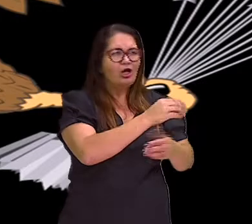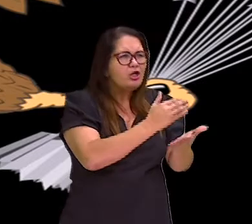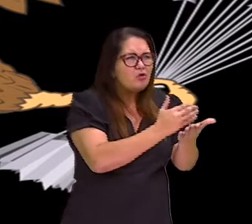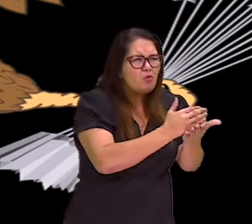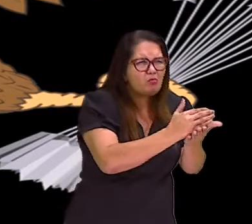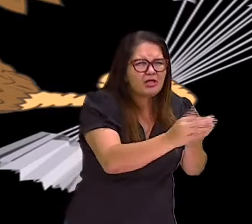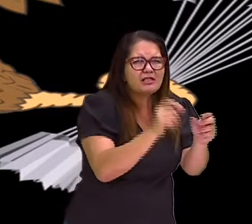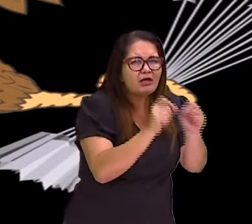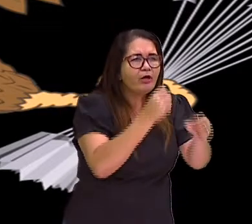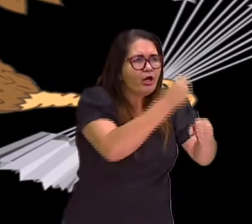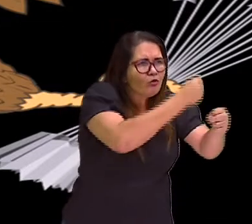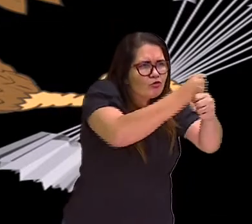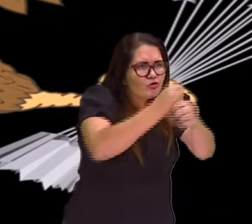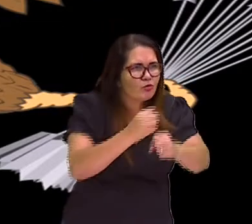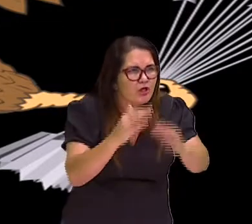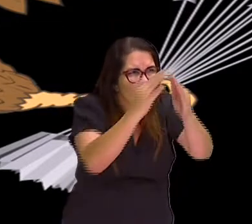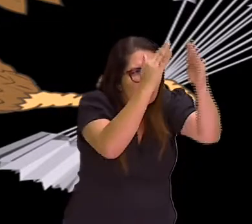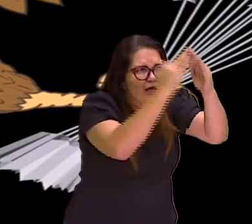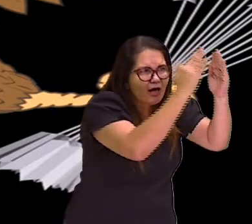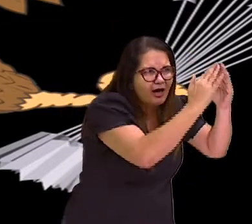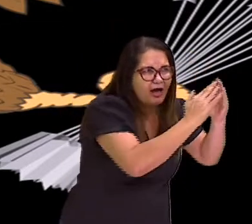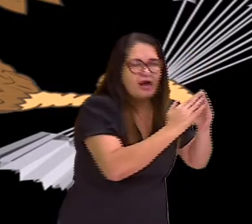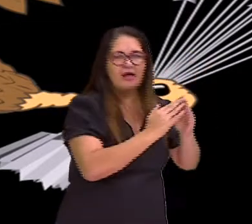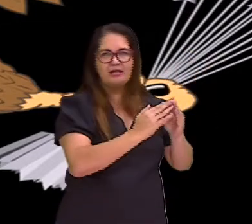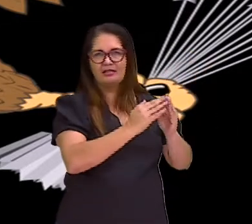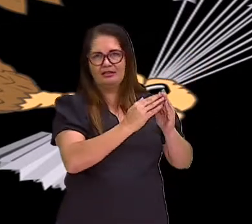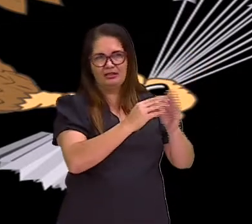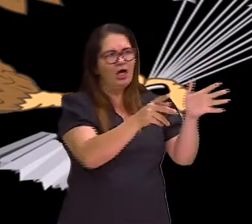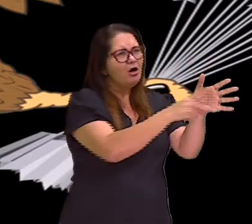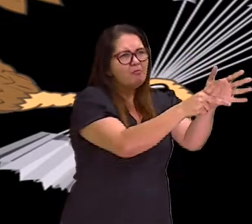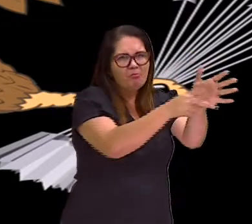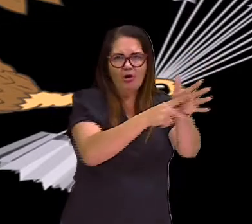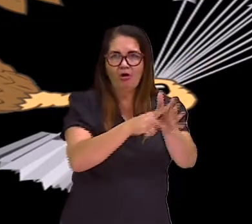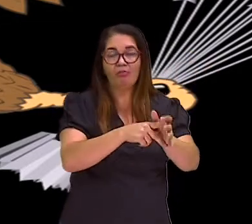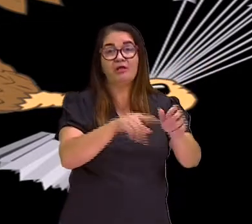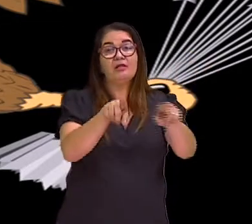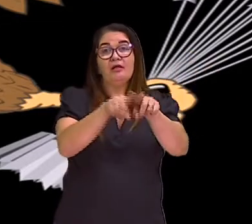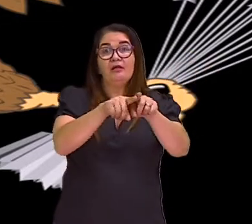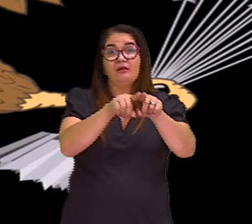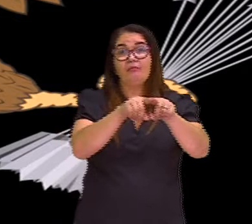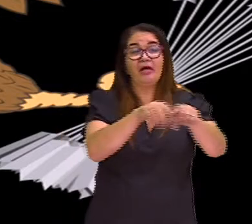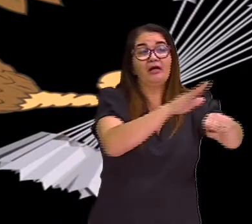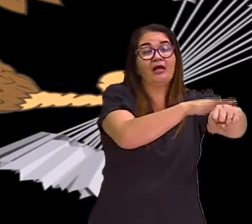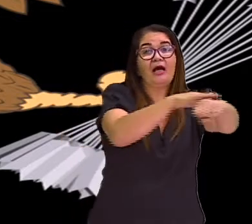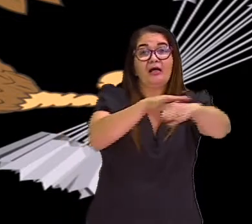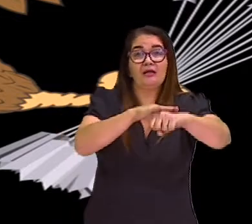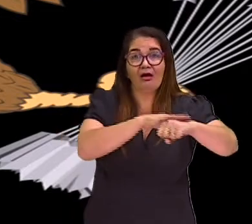políticas, sociais, religiosas e econômicas.